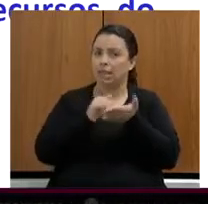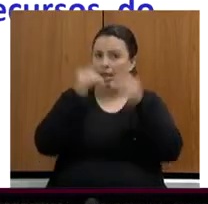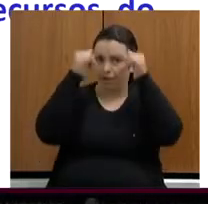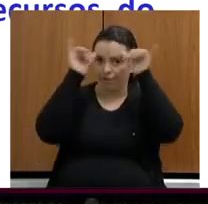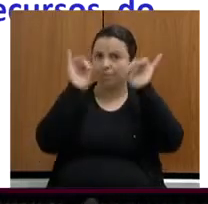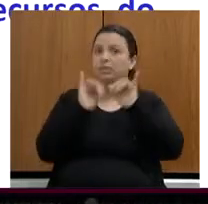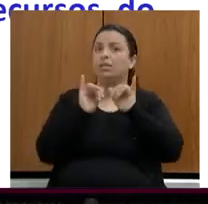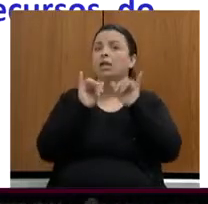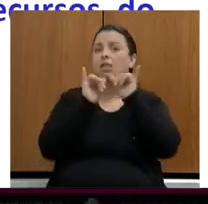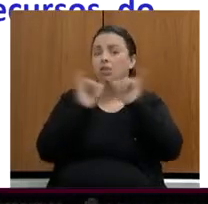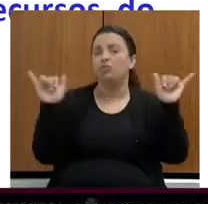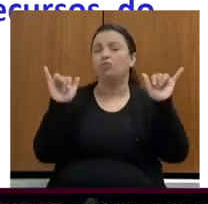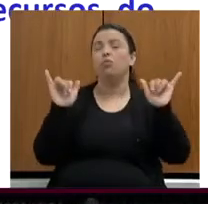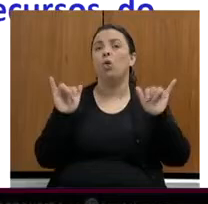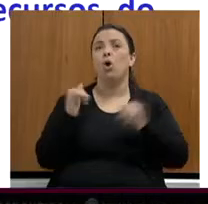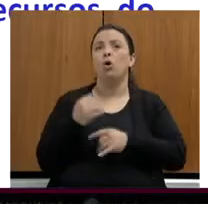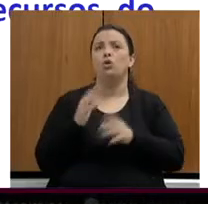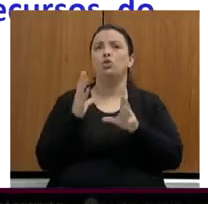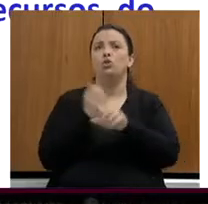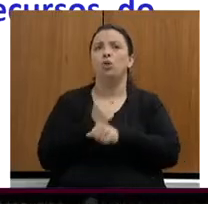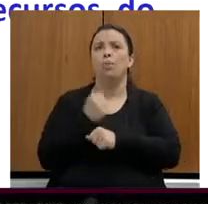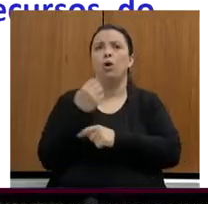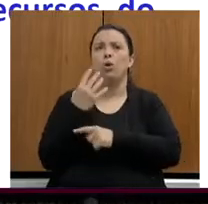fundeb agora 4185156